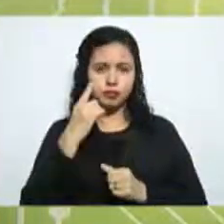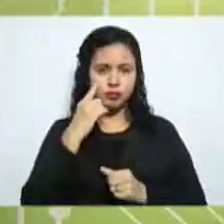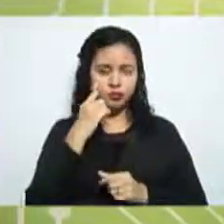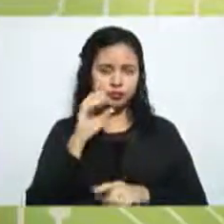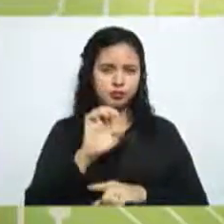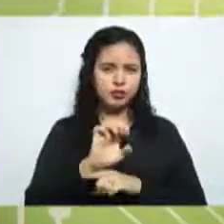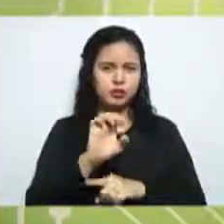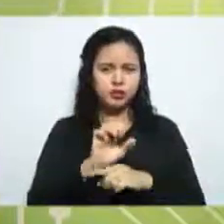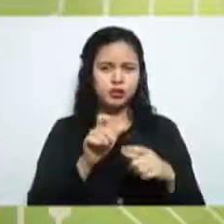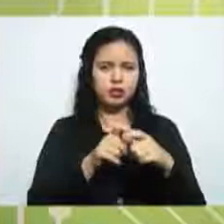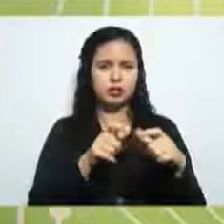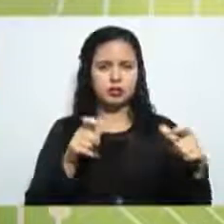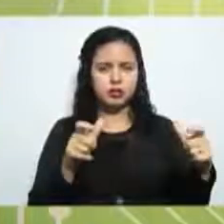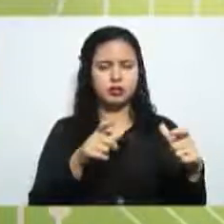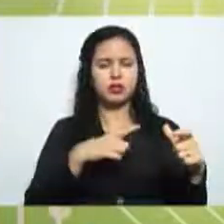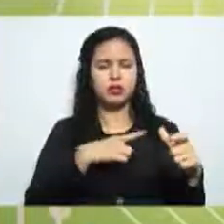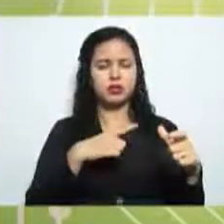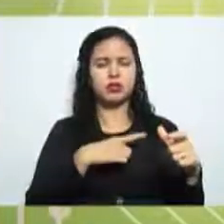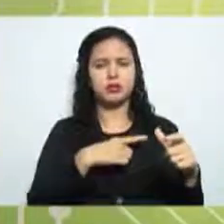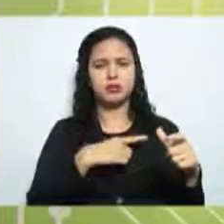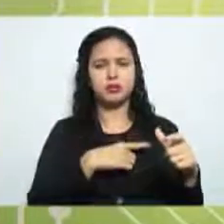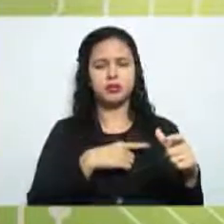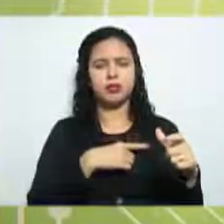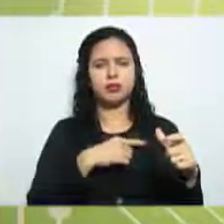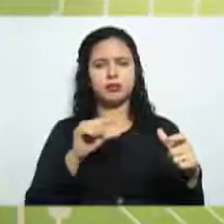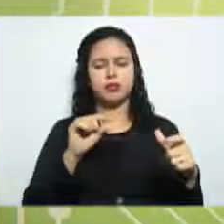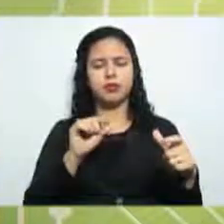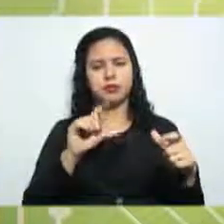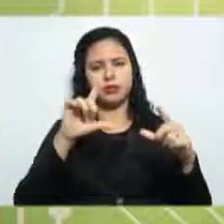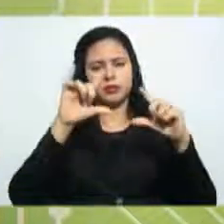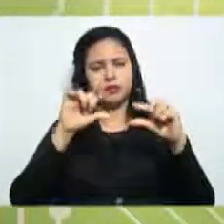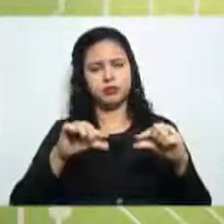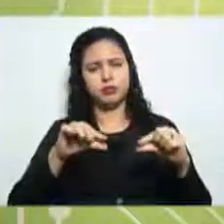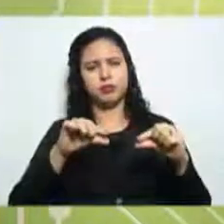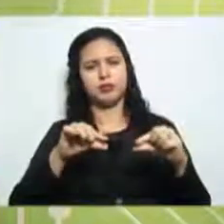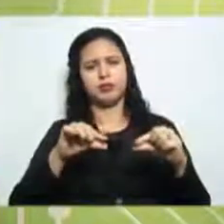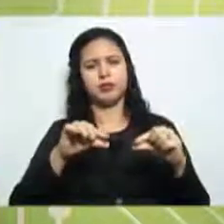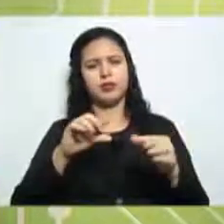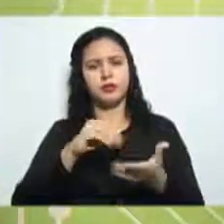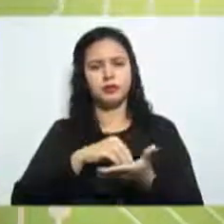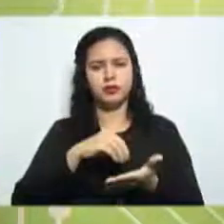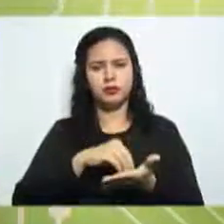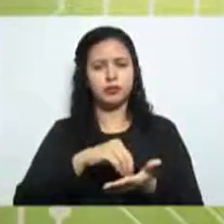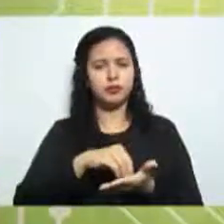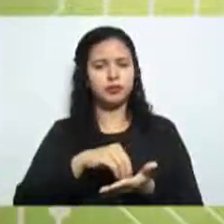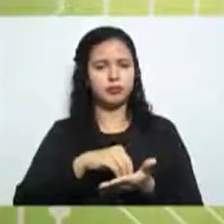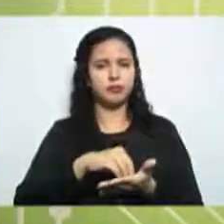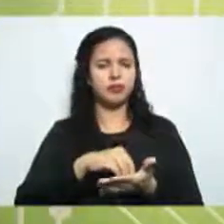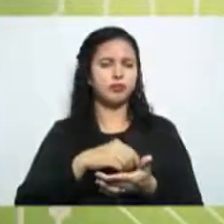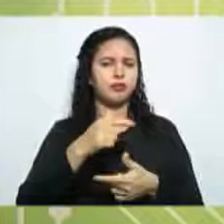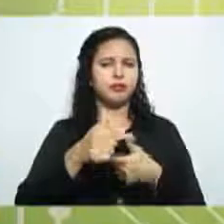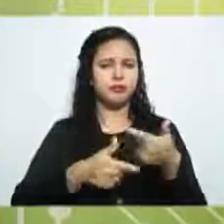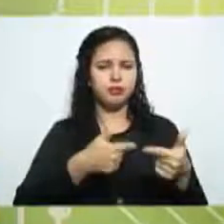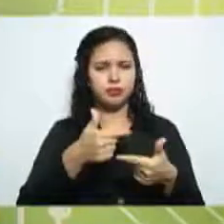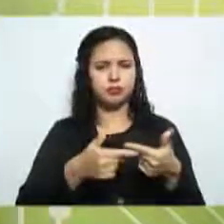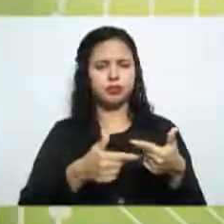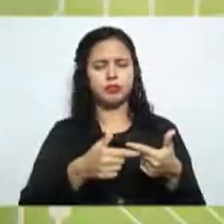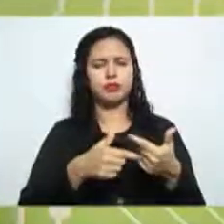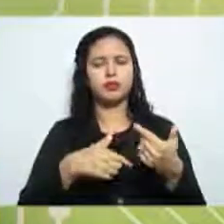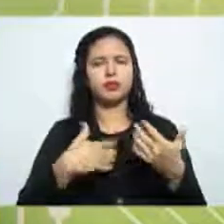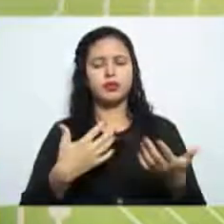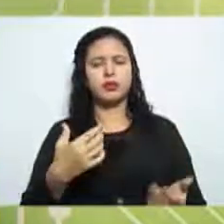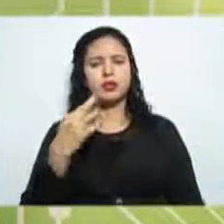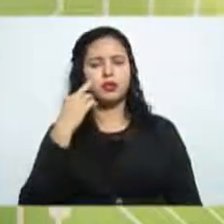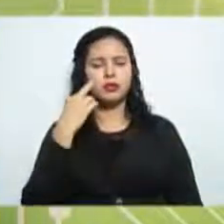está crescendo, que tem índices muito baixos de desemprego, a gente vai ter, sim, uma onda migratória para aquele local. Rondônia hoje